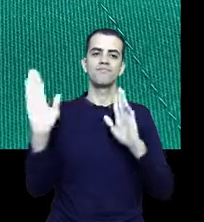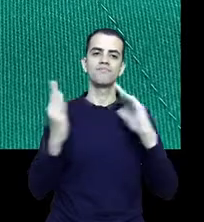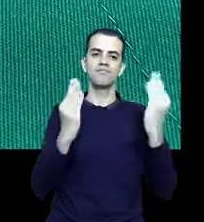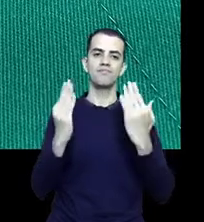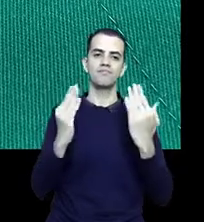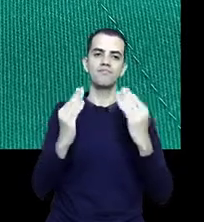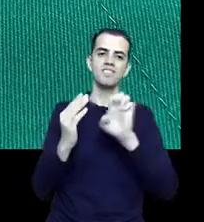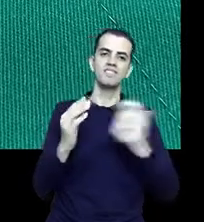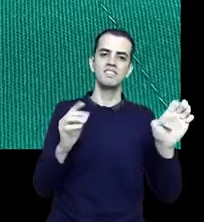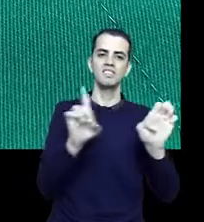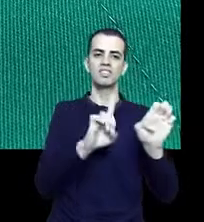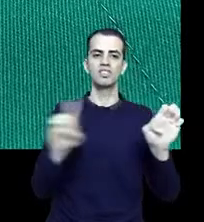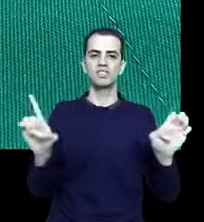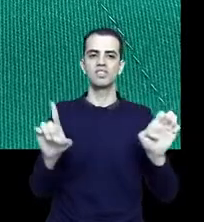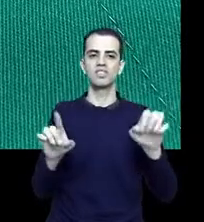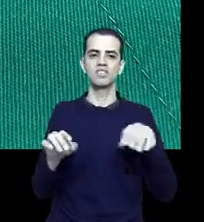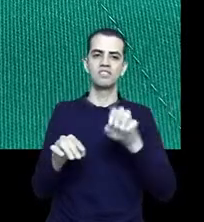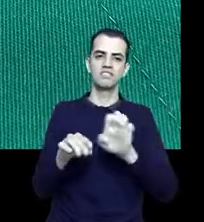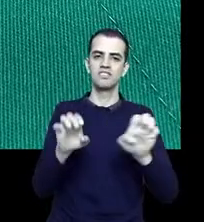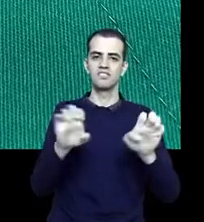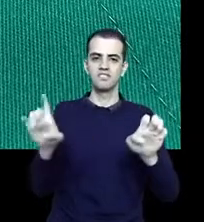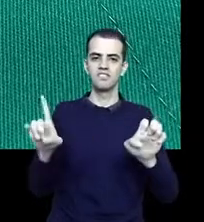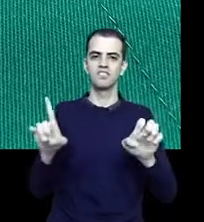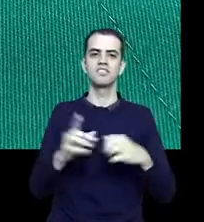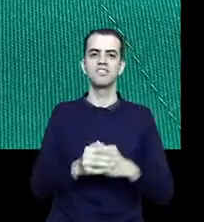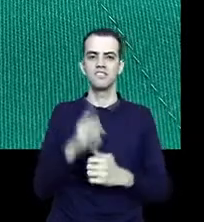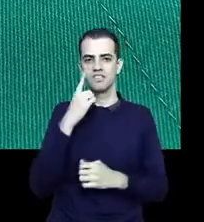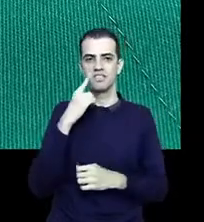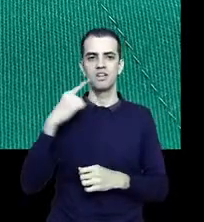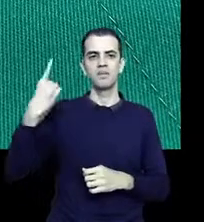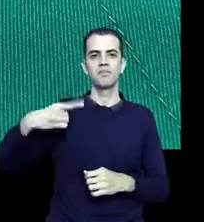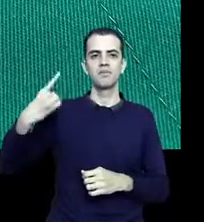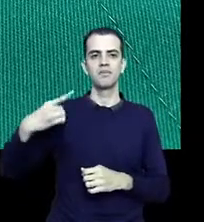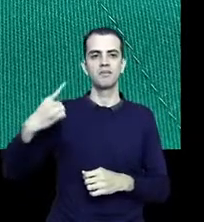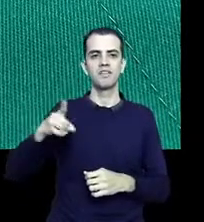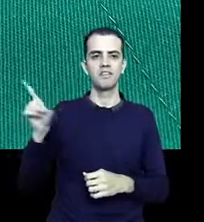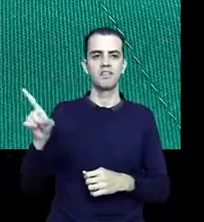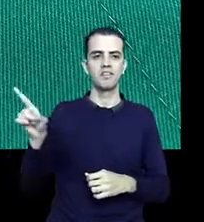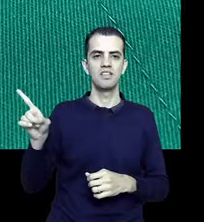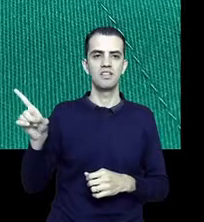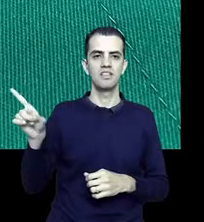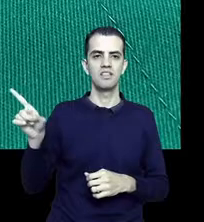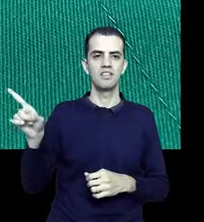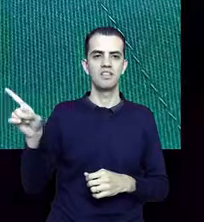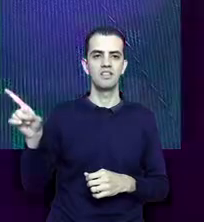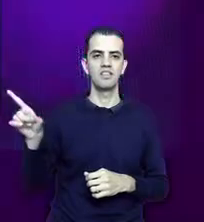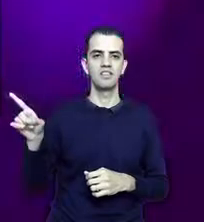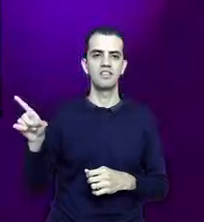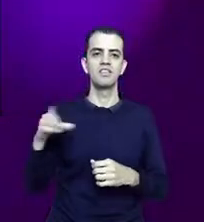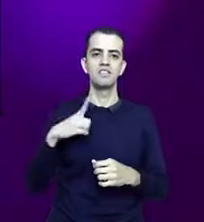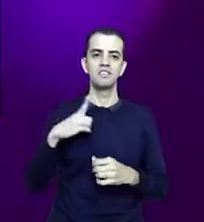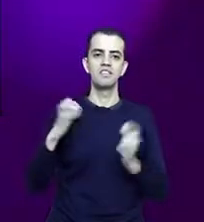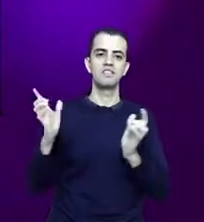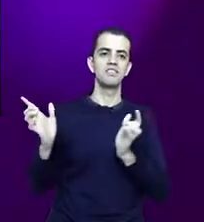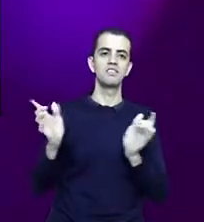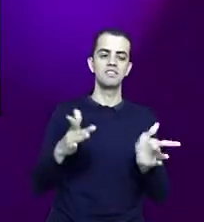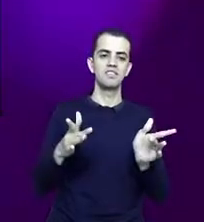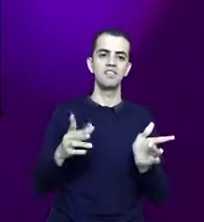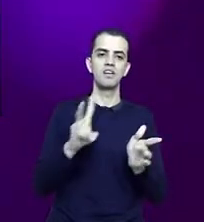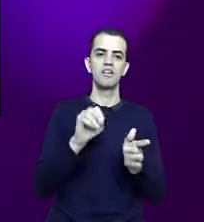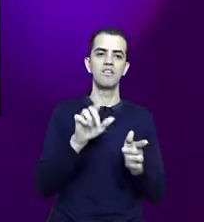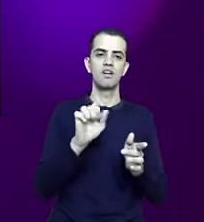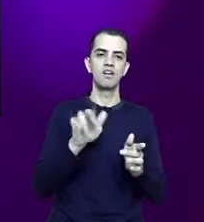lado normal, a gente pode ver nessa primeira imagem aqui, ó, que realmente tem um fragmento volar ali importante,